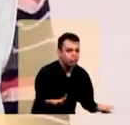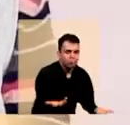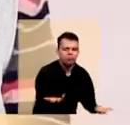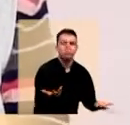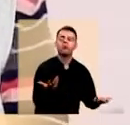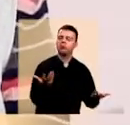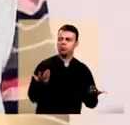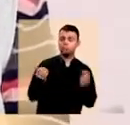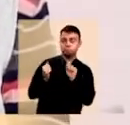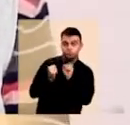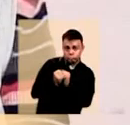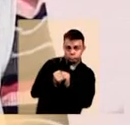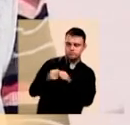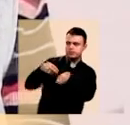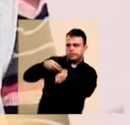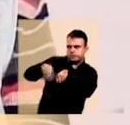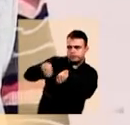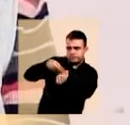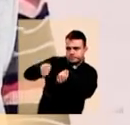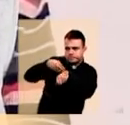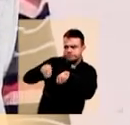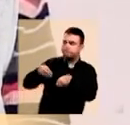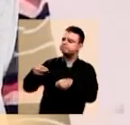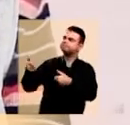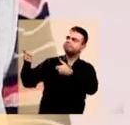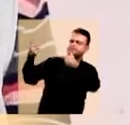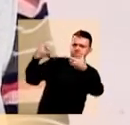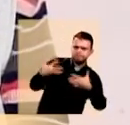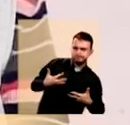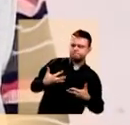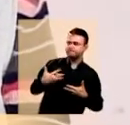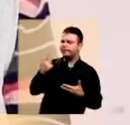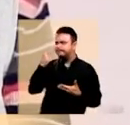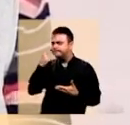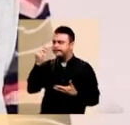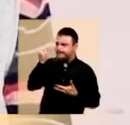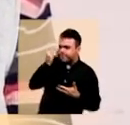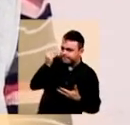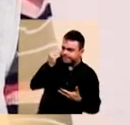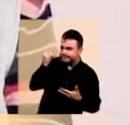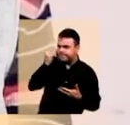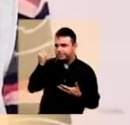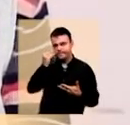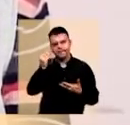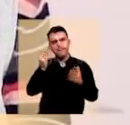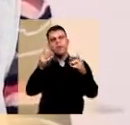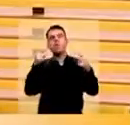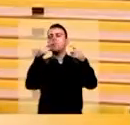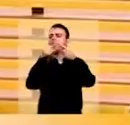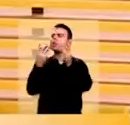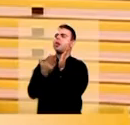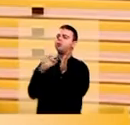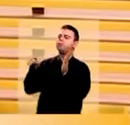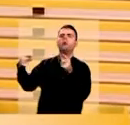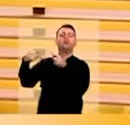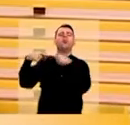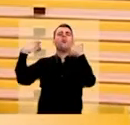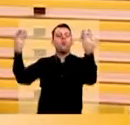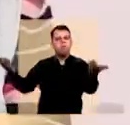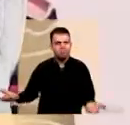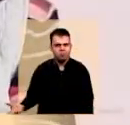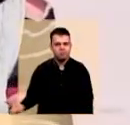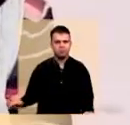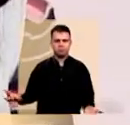consigo. Então, a gente senta com ele e vai tentar, entendeu? A encontrar esse assunto para